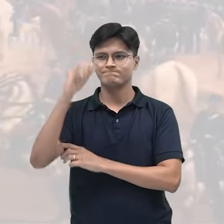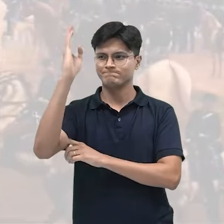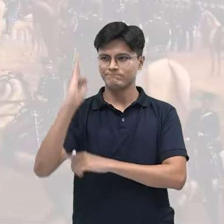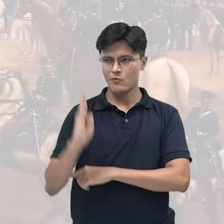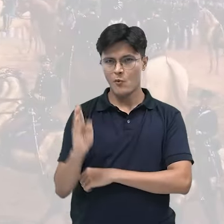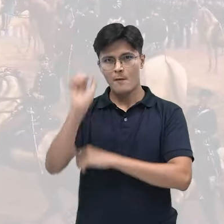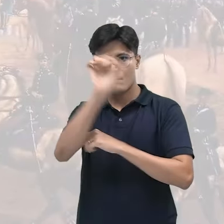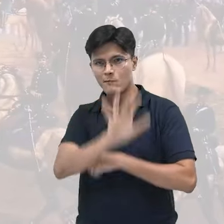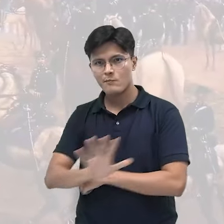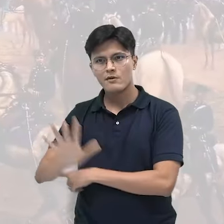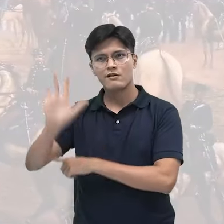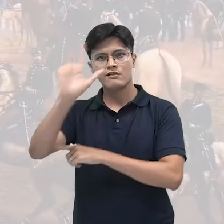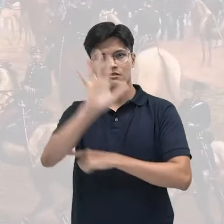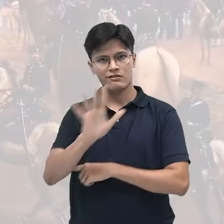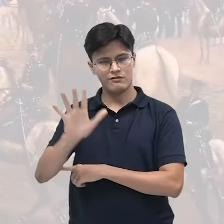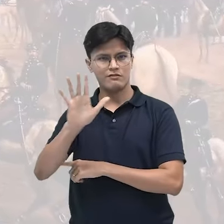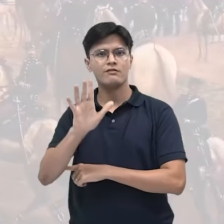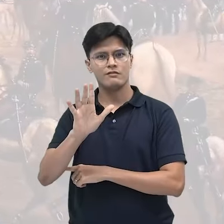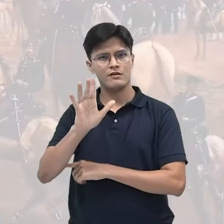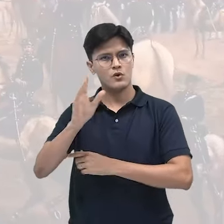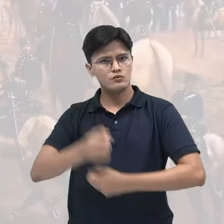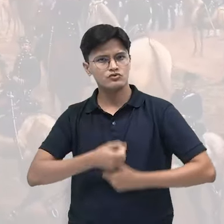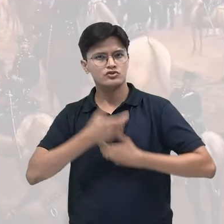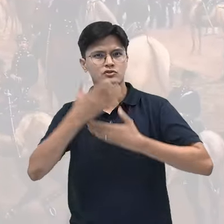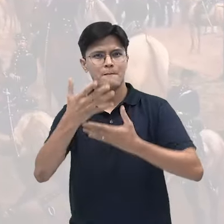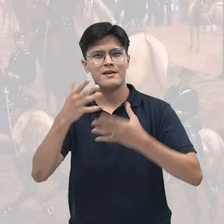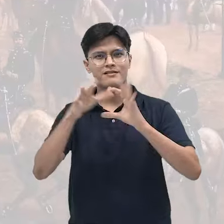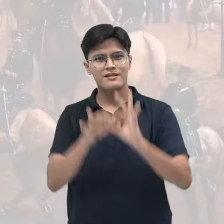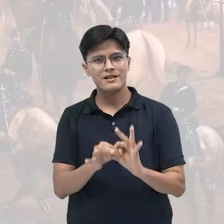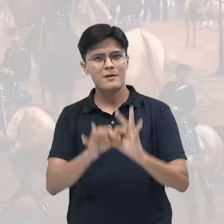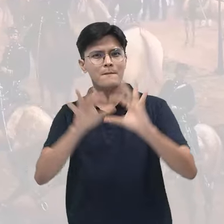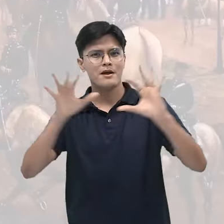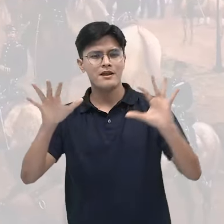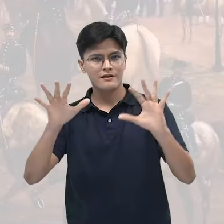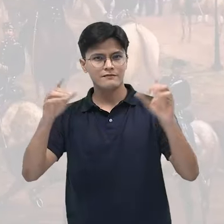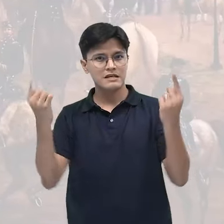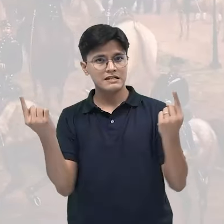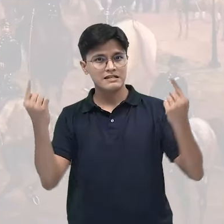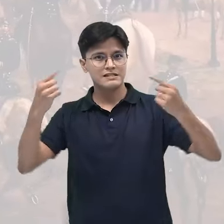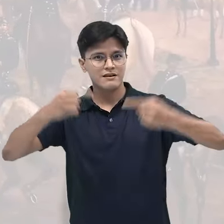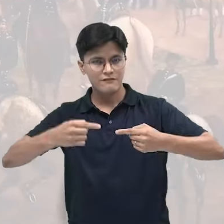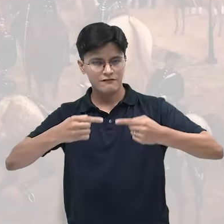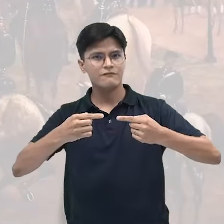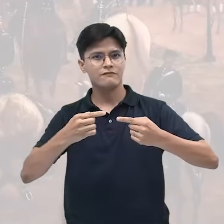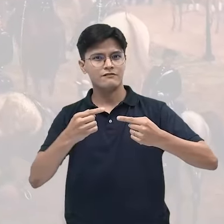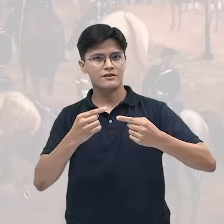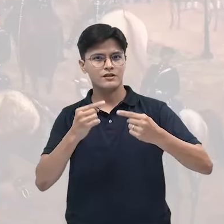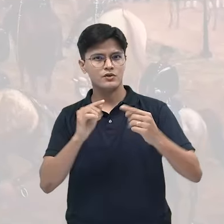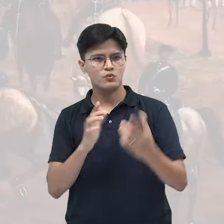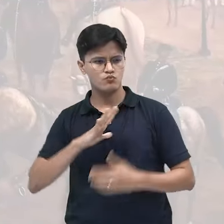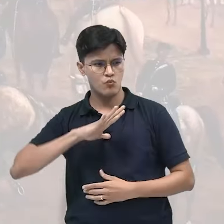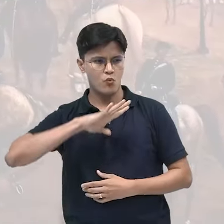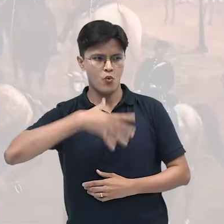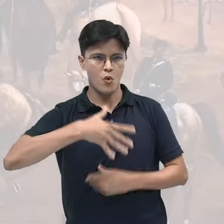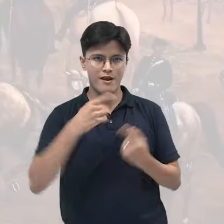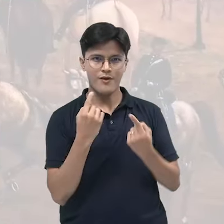em teu seio, ó liberdade, desafia o nosso peito à própria morte.